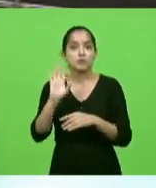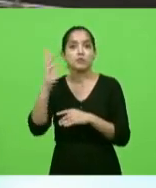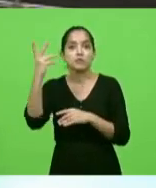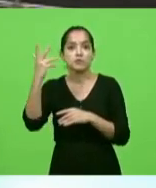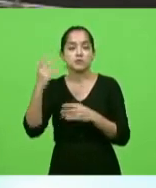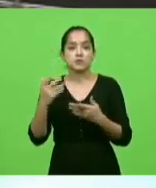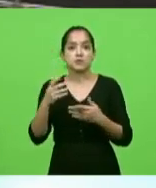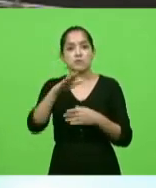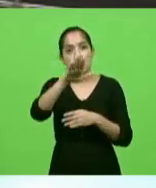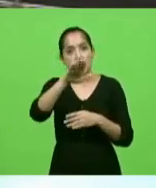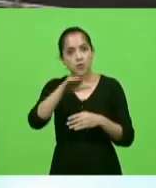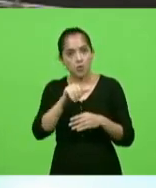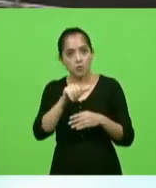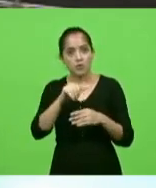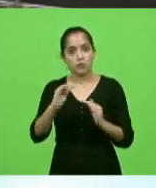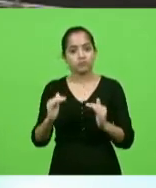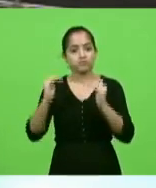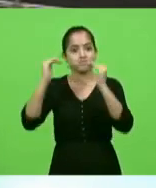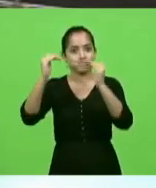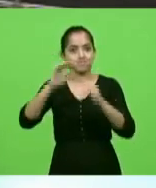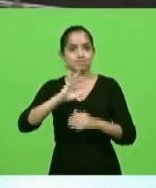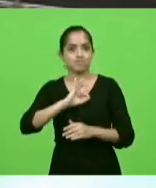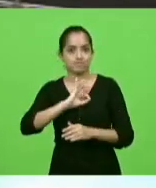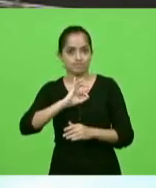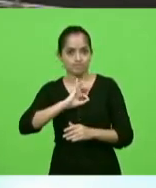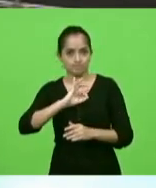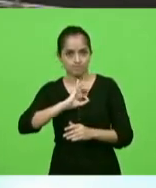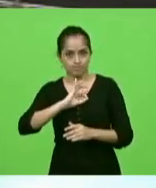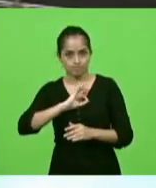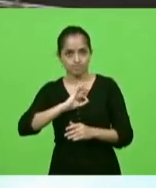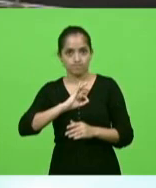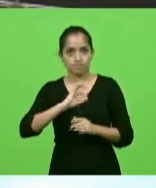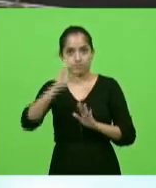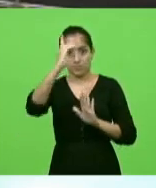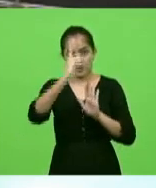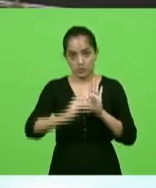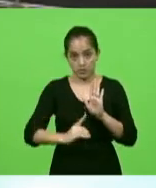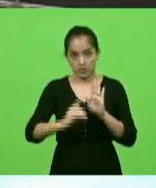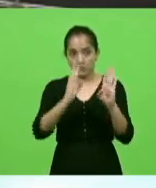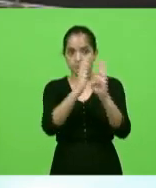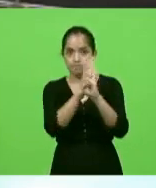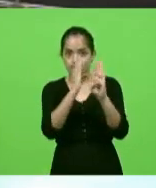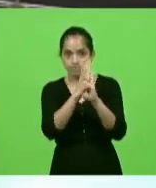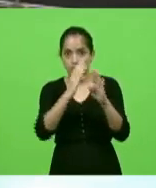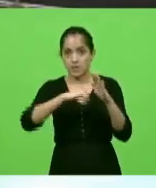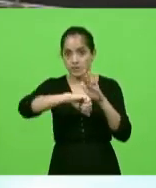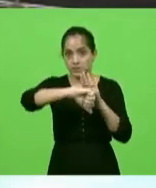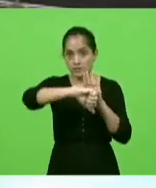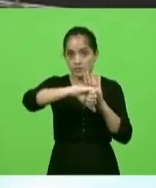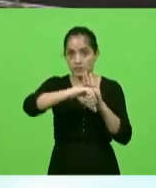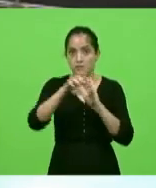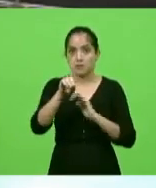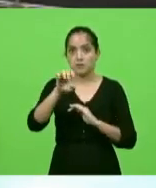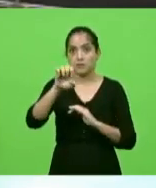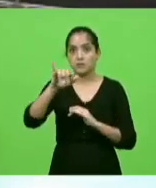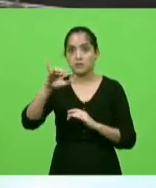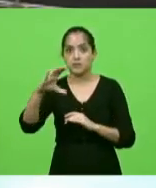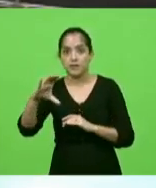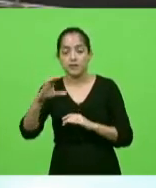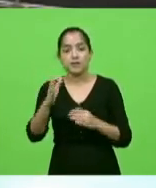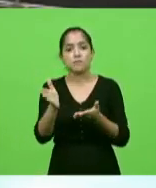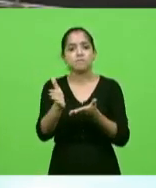ocorridos o governador convocou autoridades policiais da diretoria Estadual de Investigações criminais-deic para